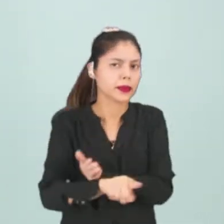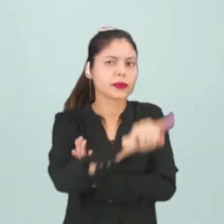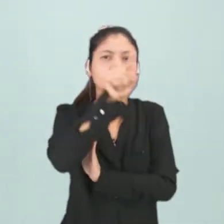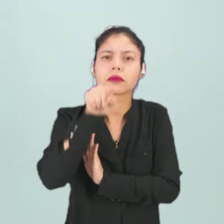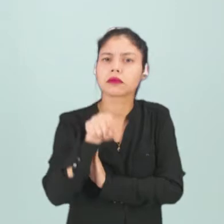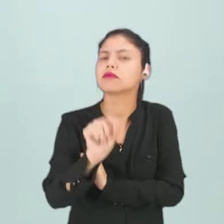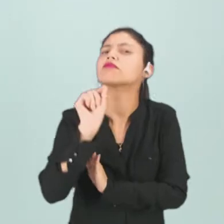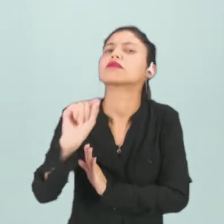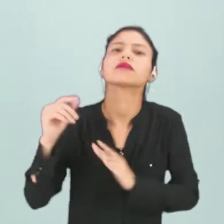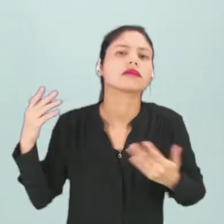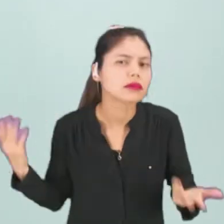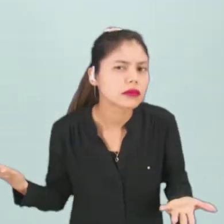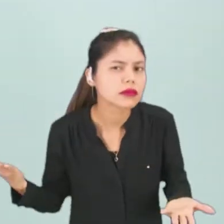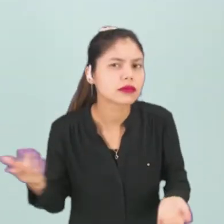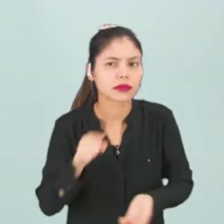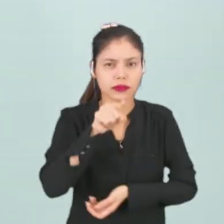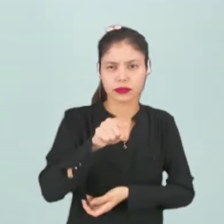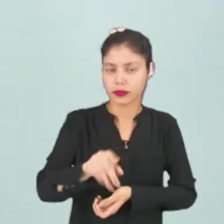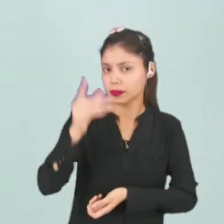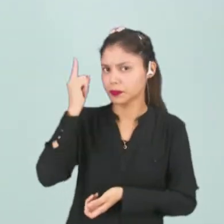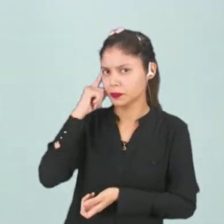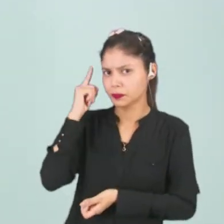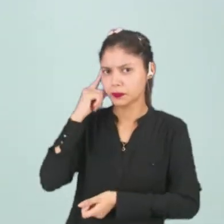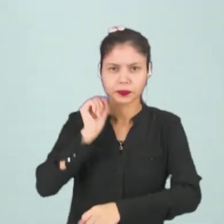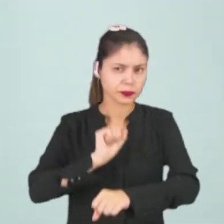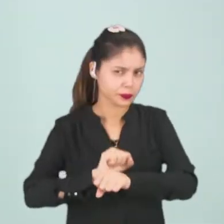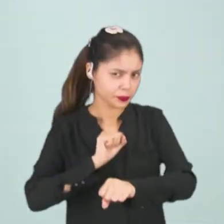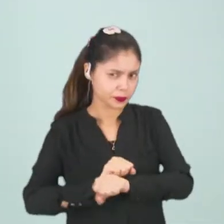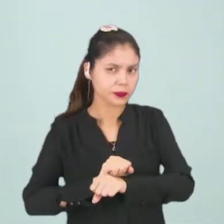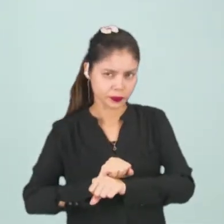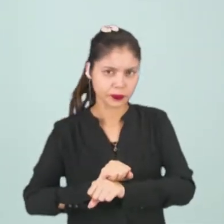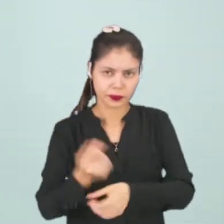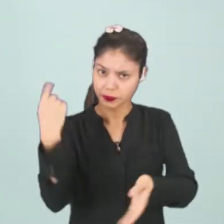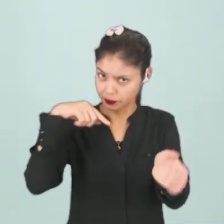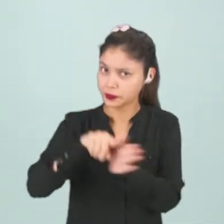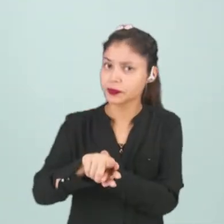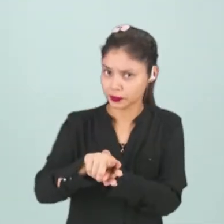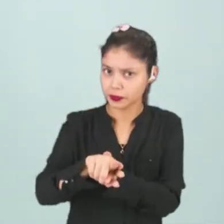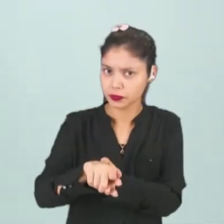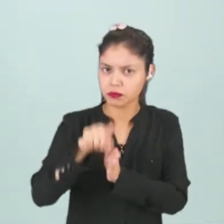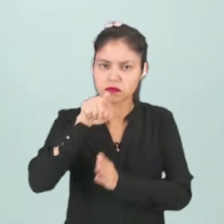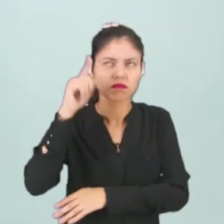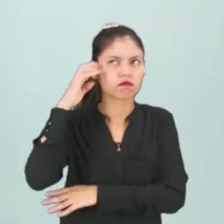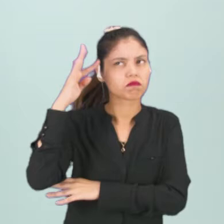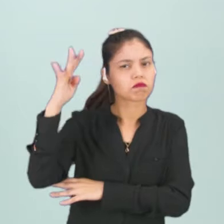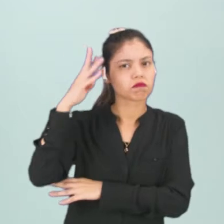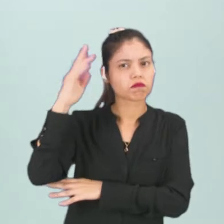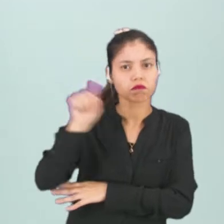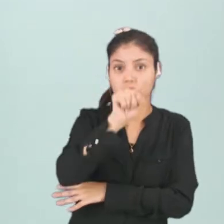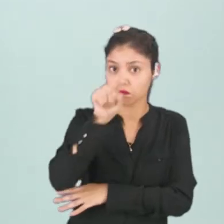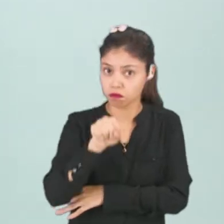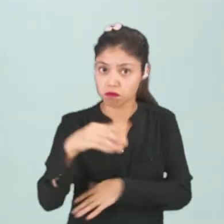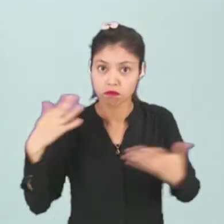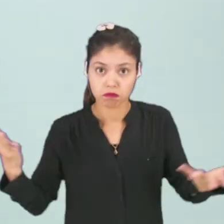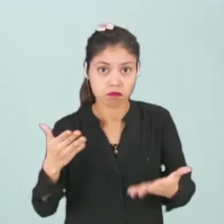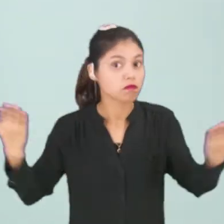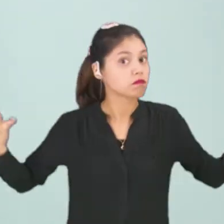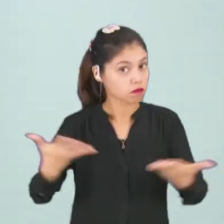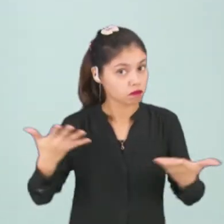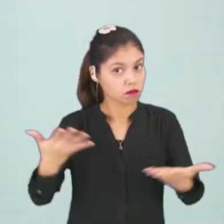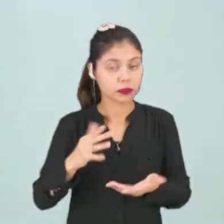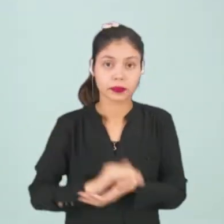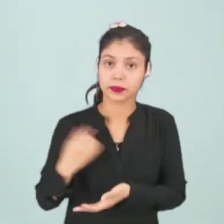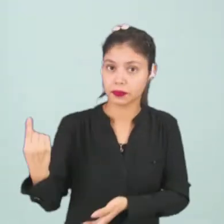o que é saúde? Você já parou para pensar nessa pergunta? Você já refletiu sobre ela? Então, hoje nós